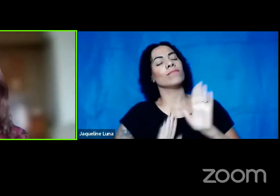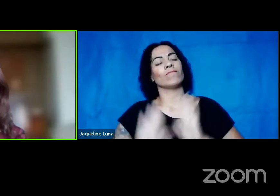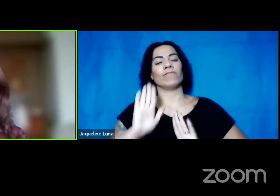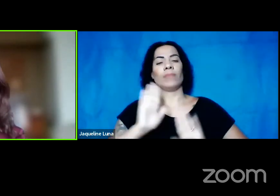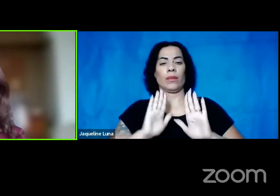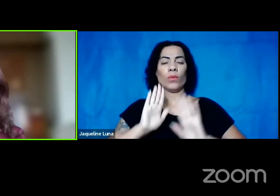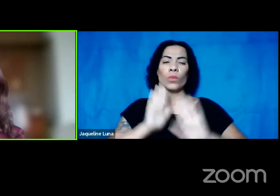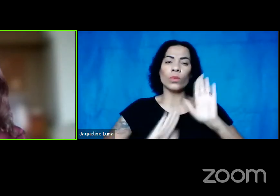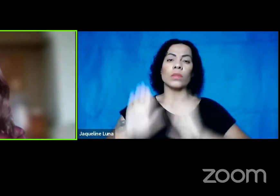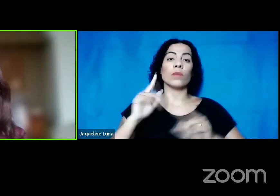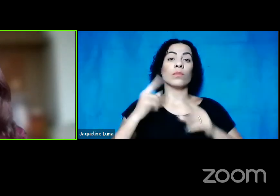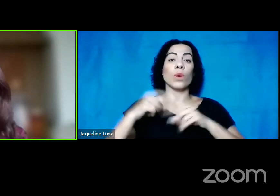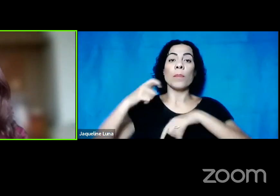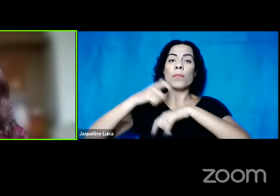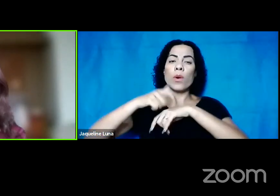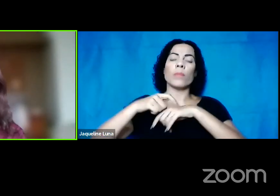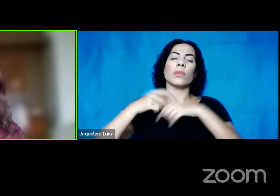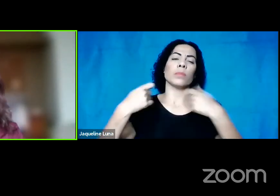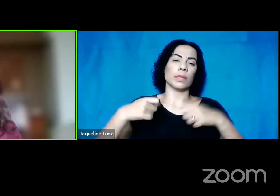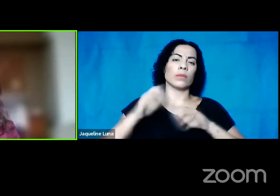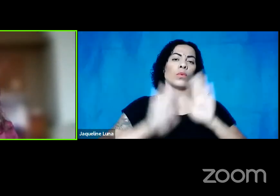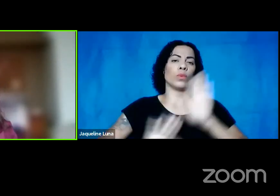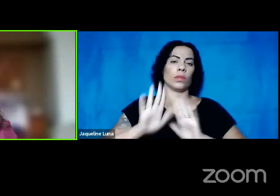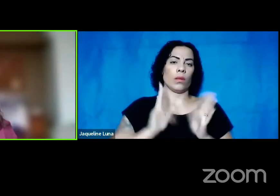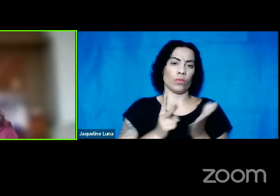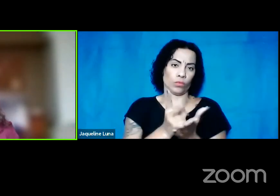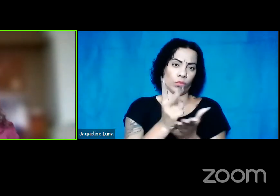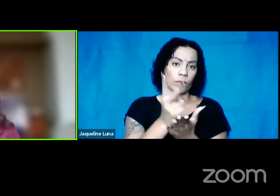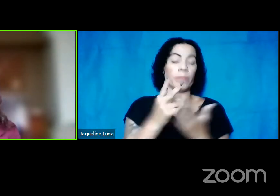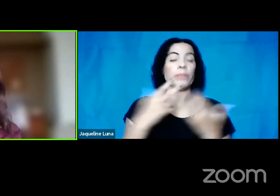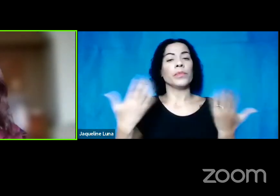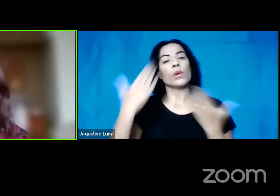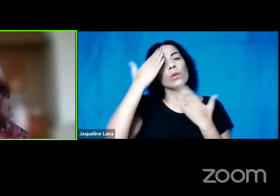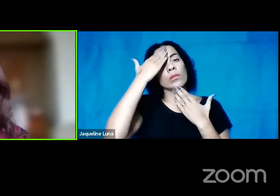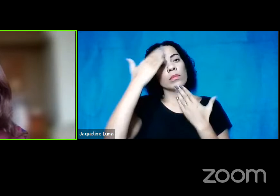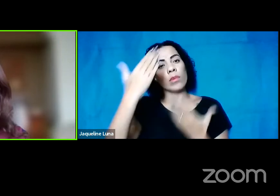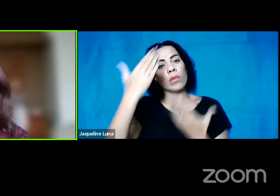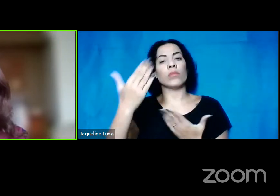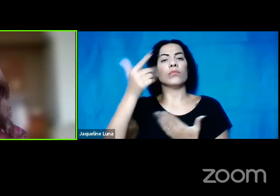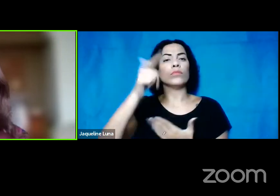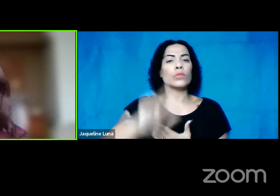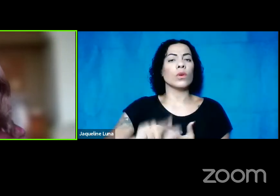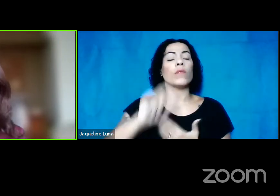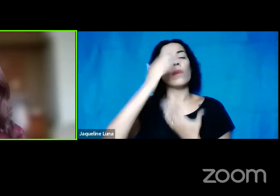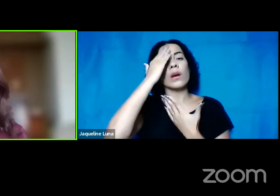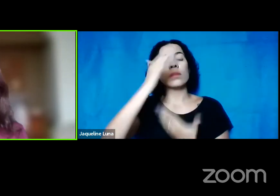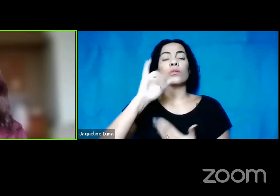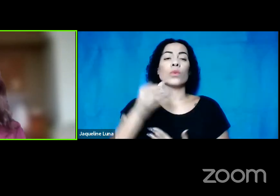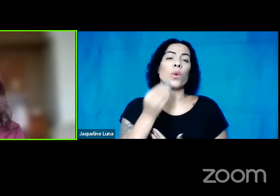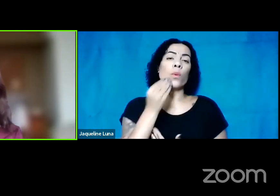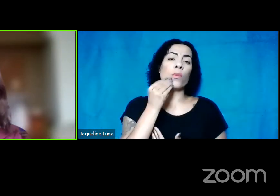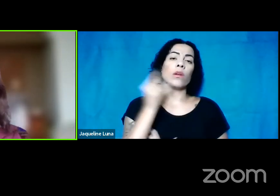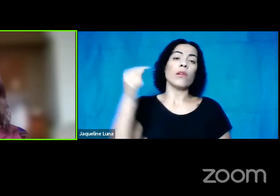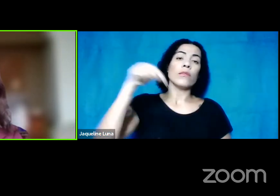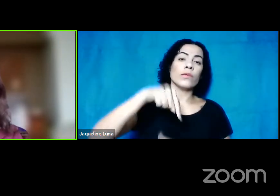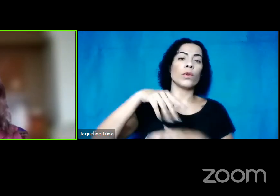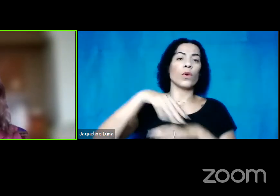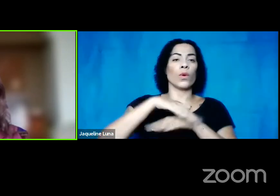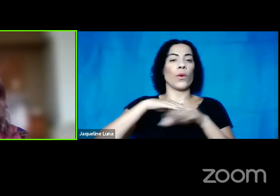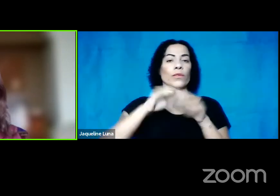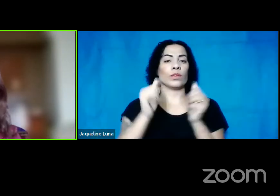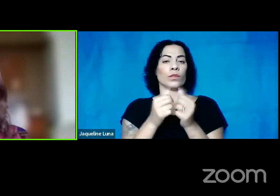momento ainda exige. Tá? Muito obrigada mais uma vez pela oportunidade de estar aqui conversando com vocês.